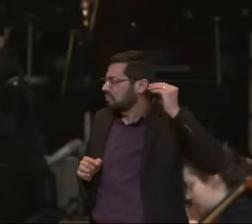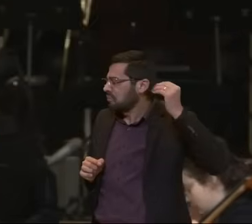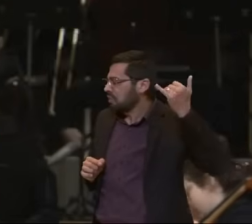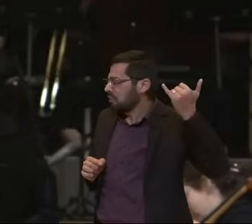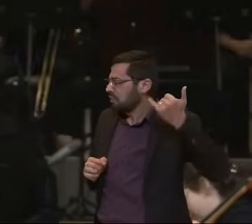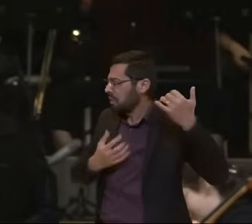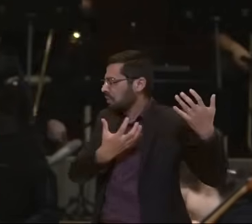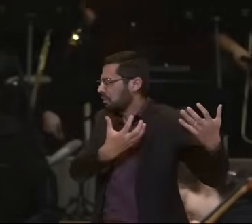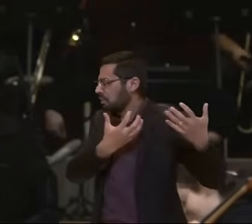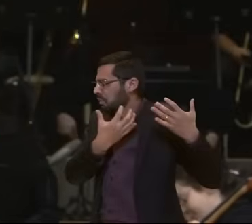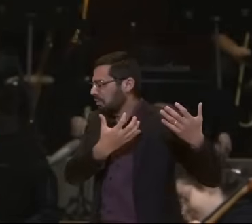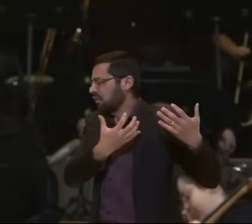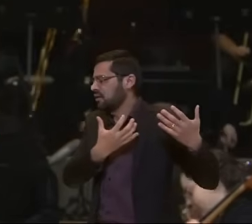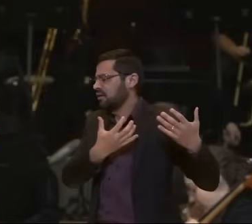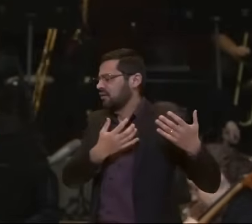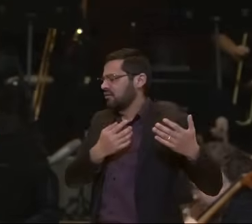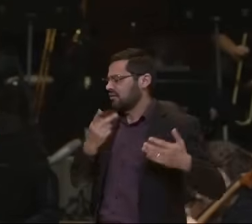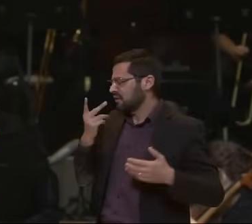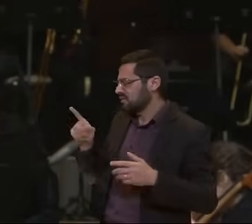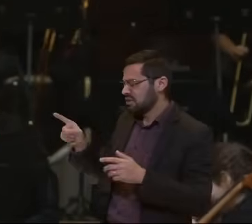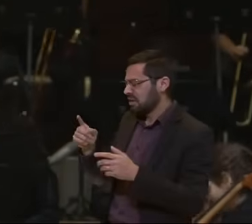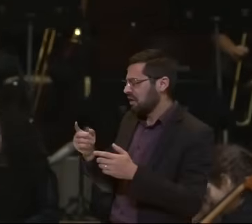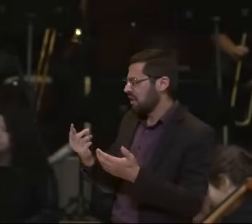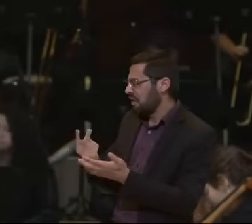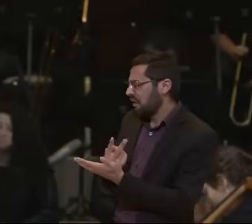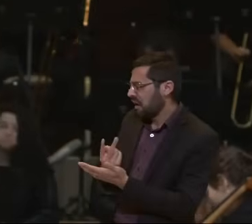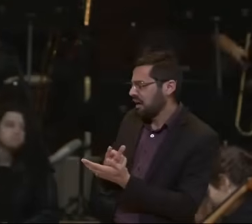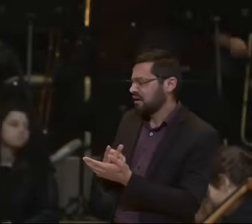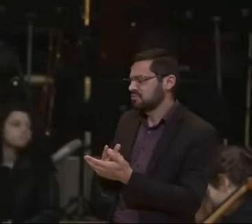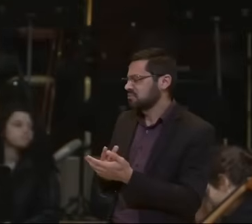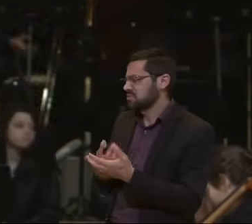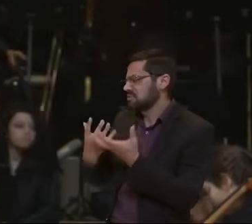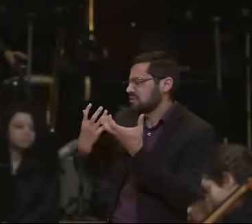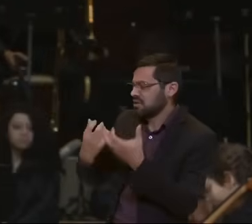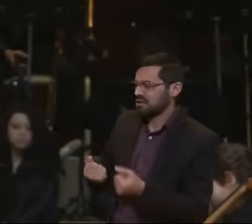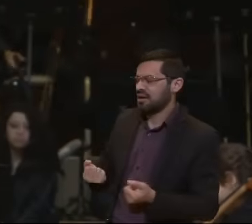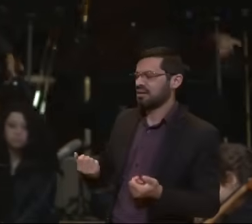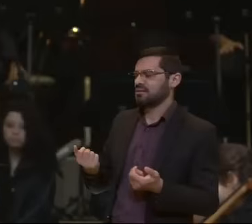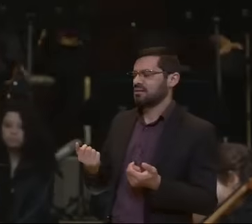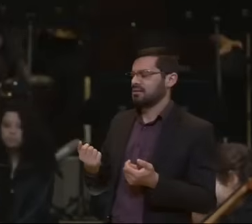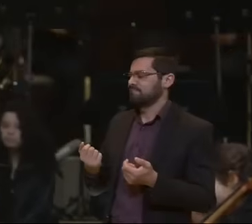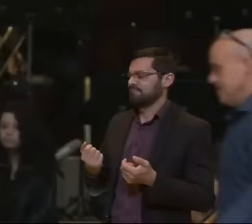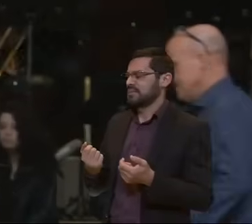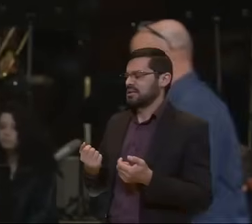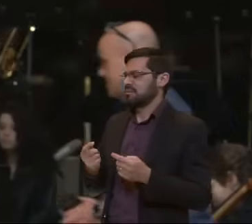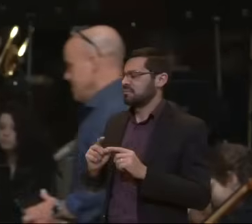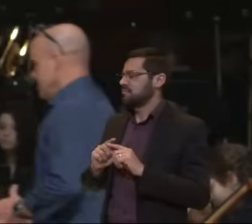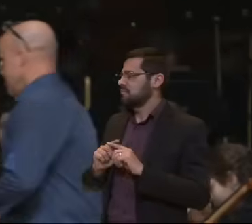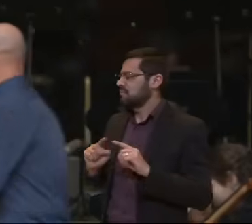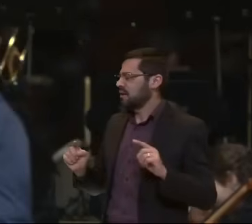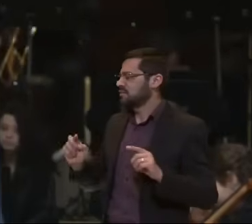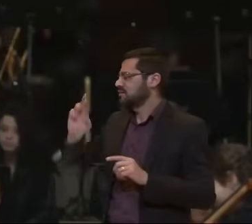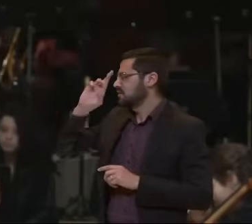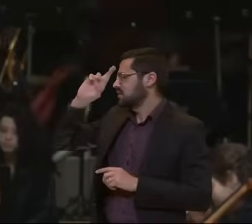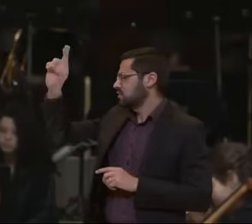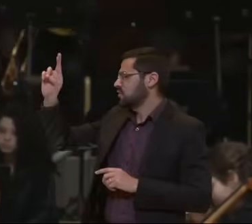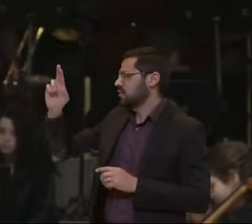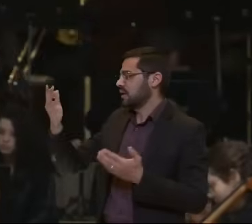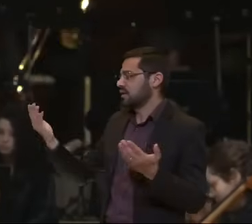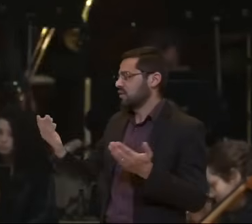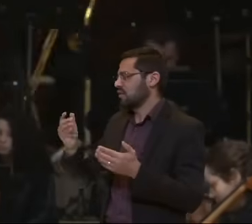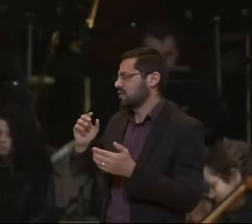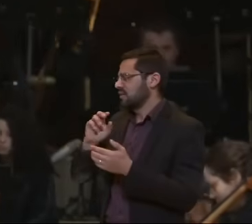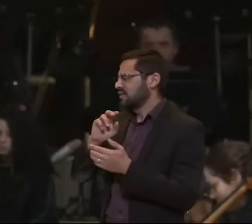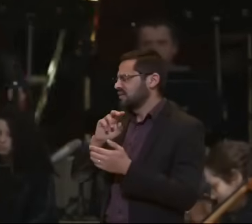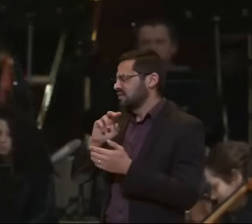mente, dizendo: você é assim mesmo, você tem que se conformar com aquilo que você é. Mas Senhor, nós estamos aqui